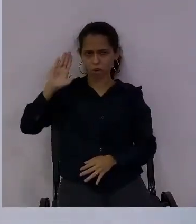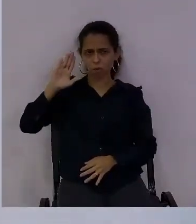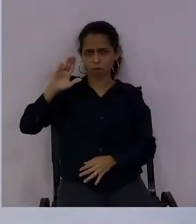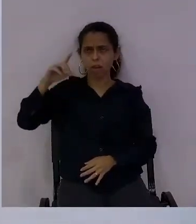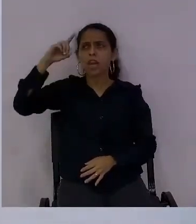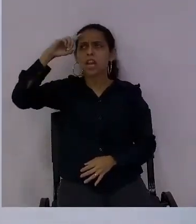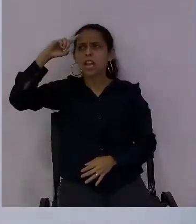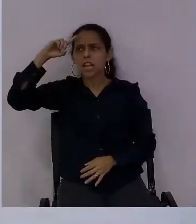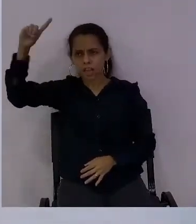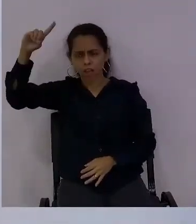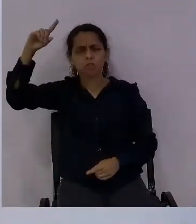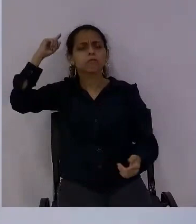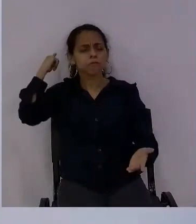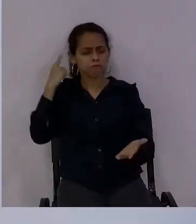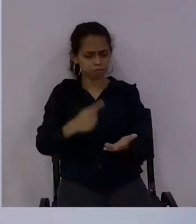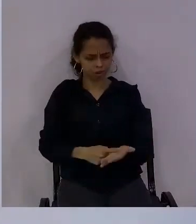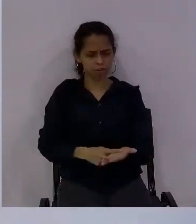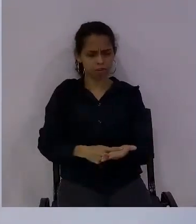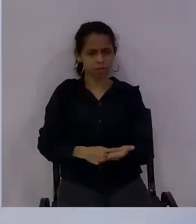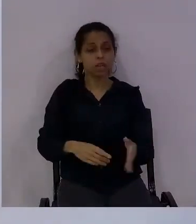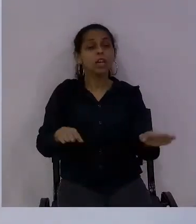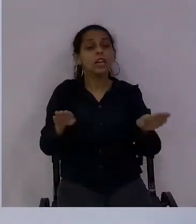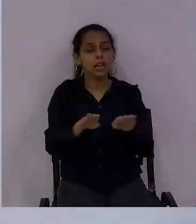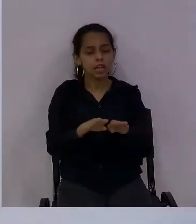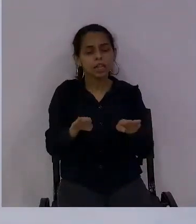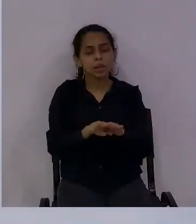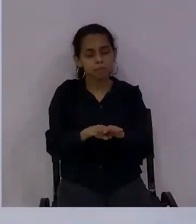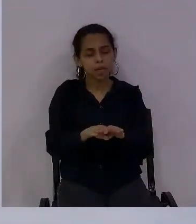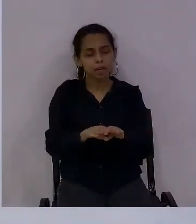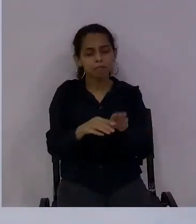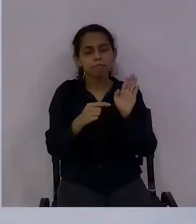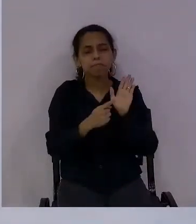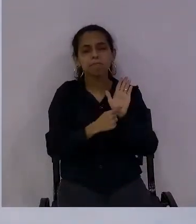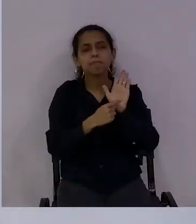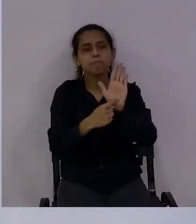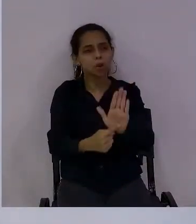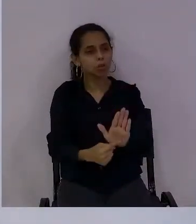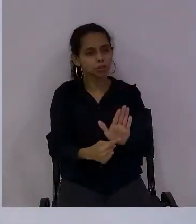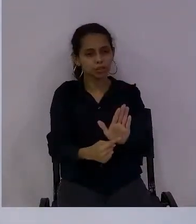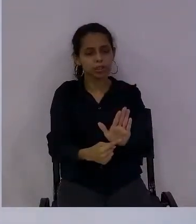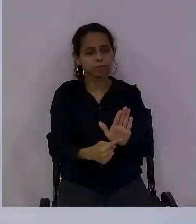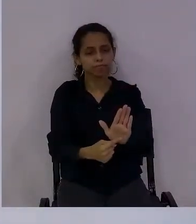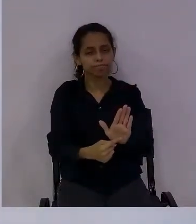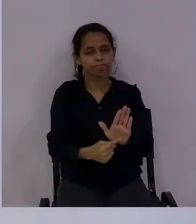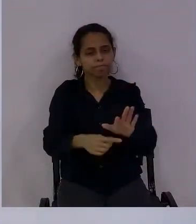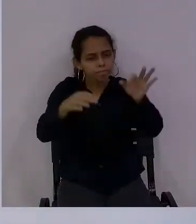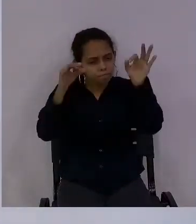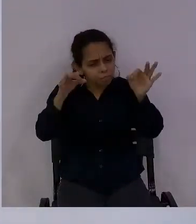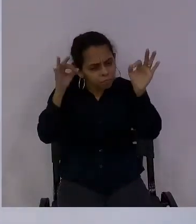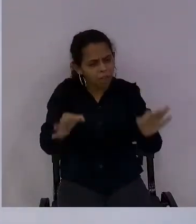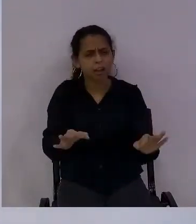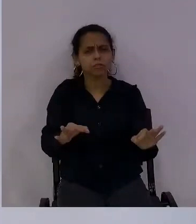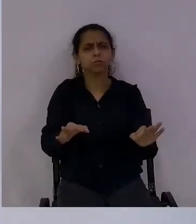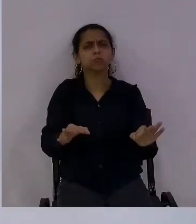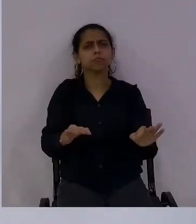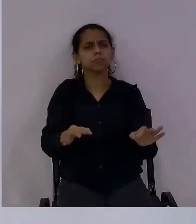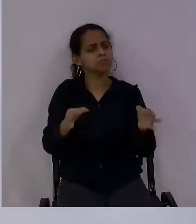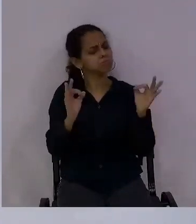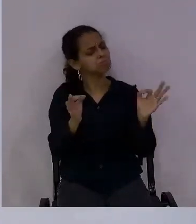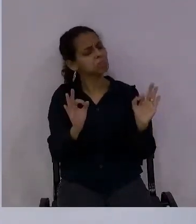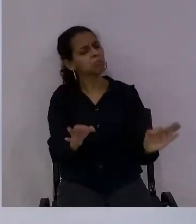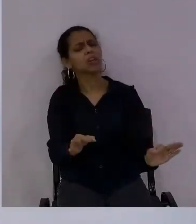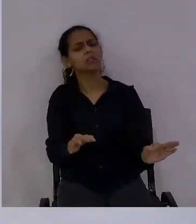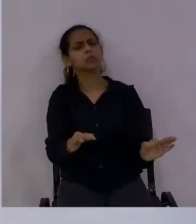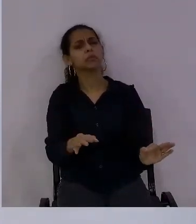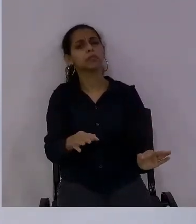com a legitimidade. Precisava ser um homem que se submetesse a todas as condições